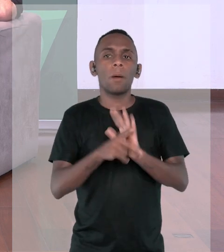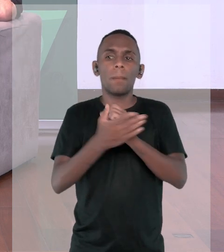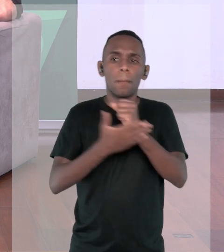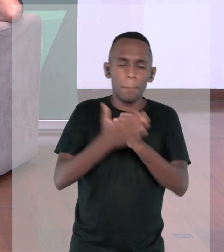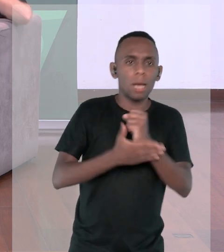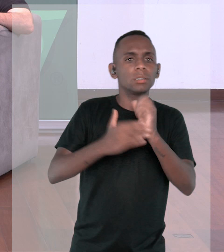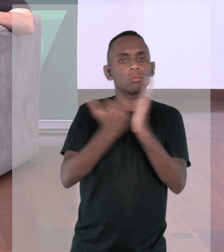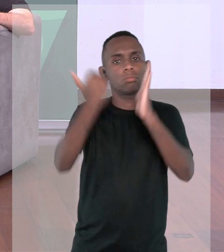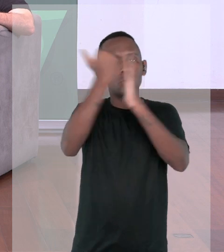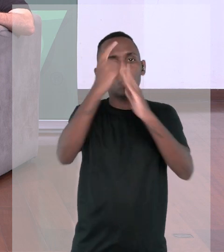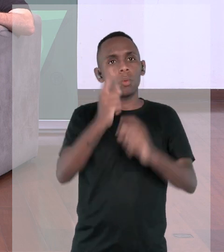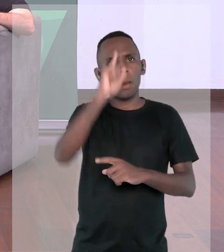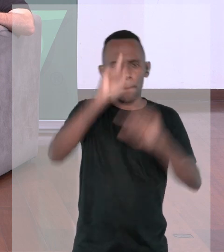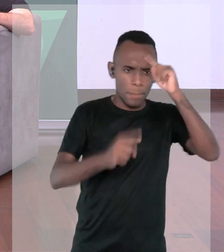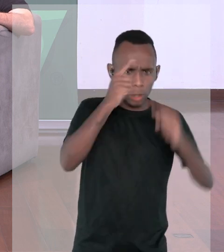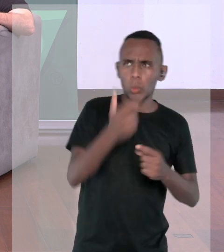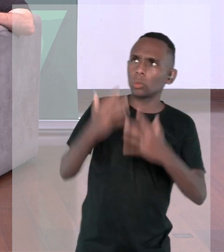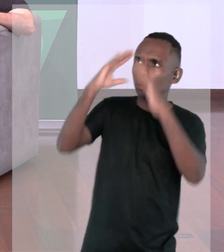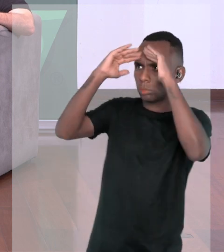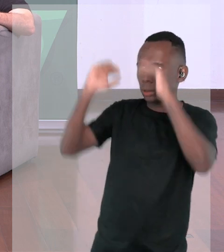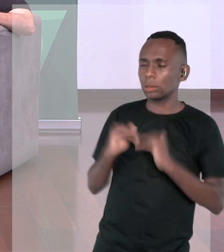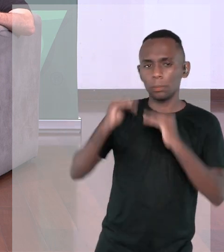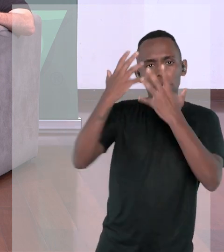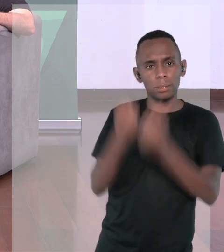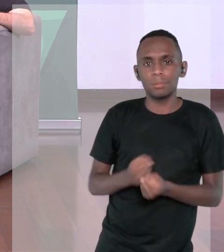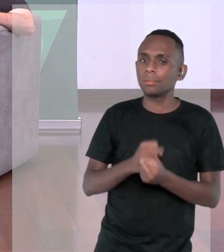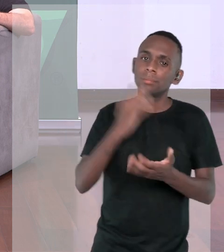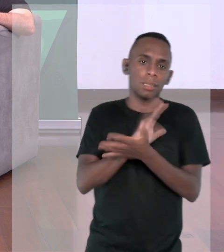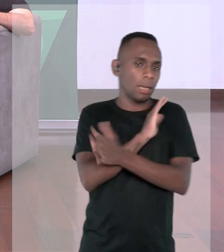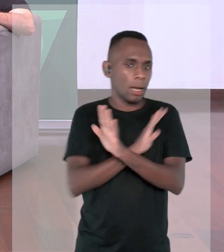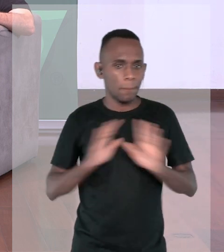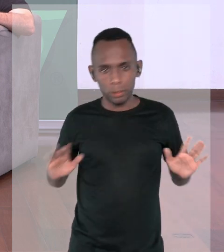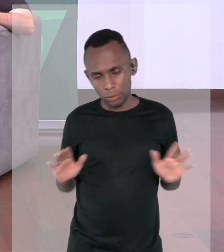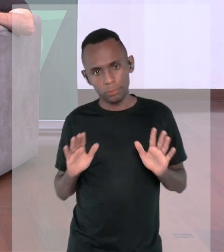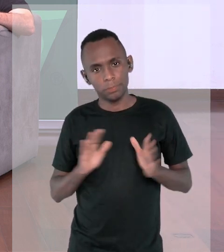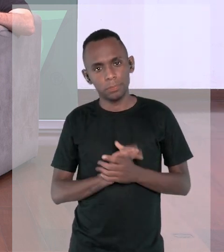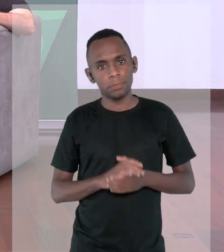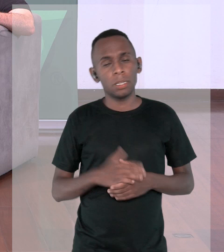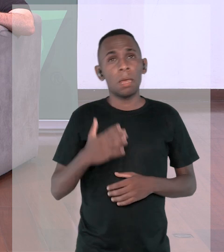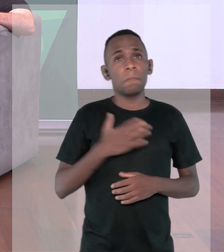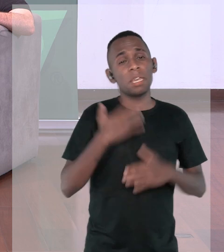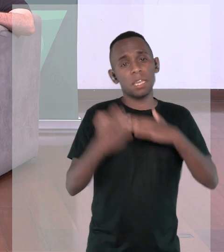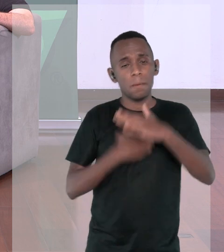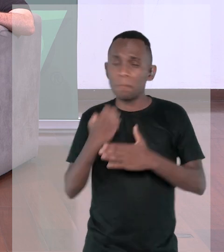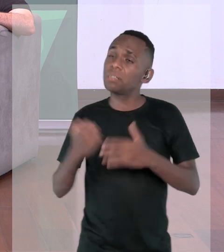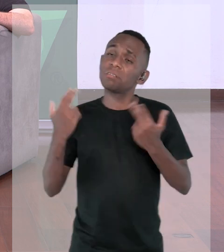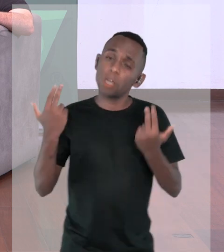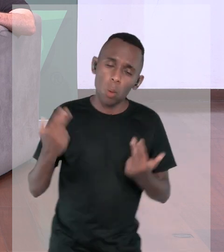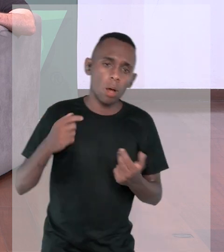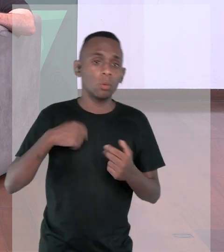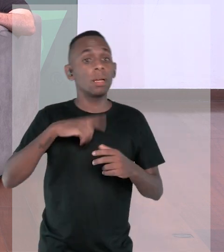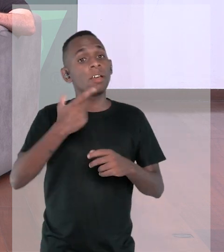e hierarquizadas, onde um manda, o outro obedece, estão acabando. Ah, minha empresa ainda funciona. Tudo bem,